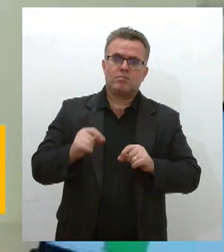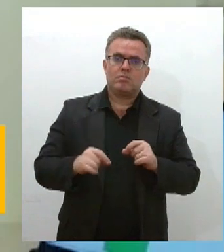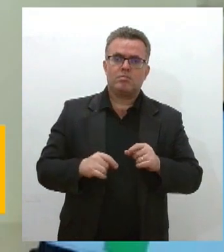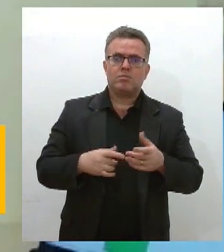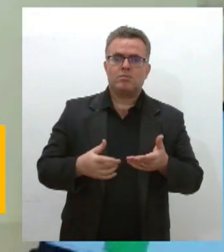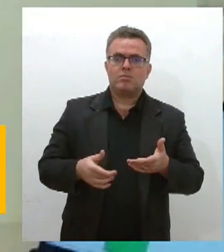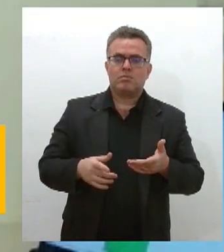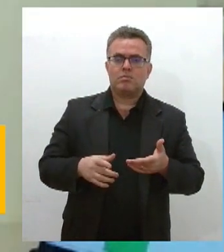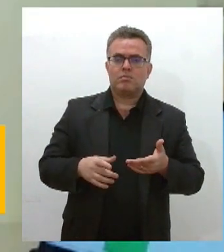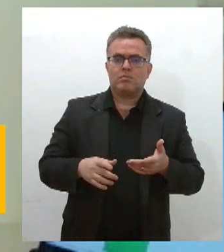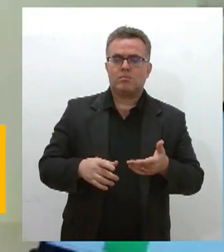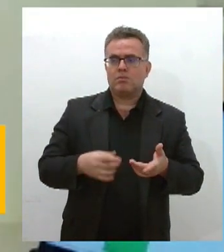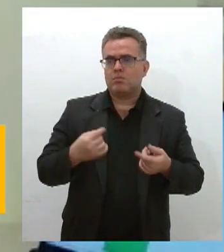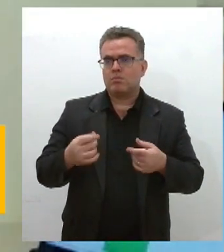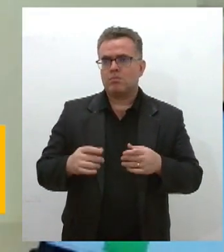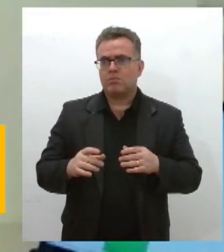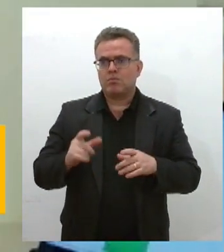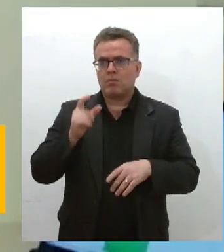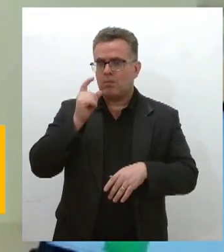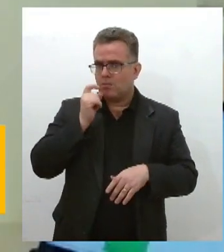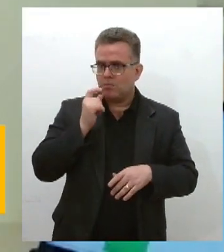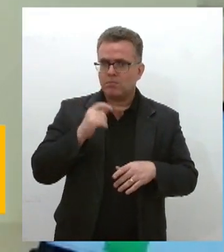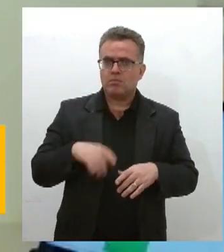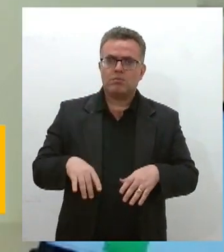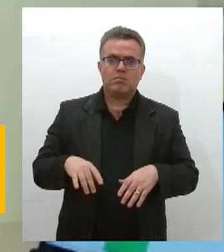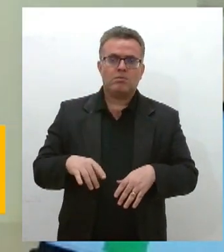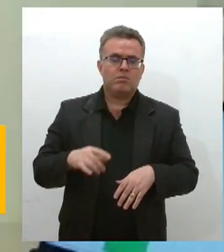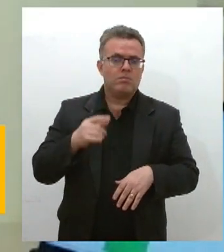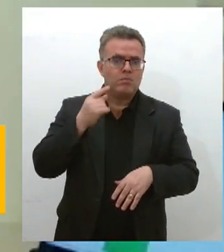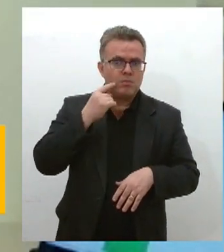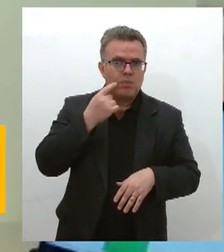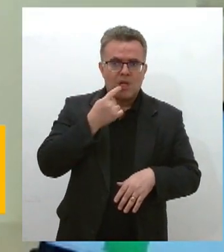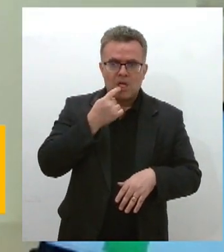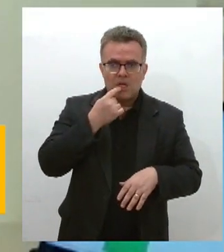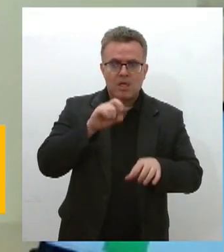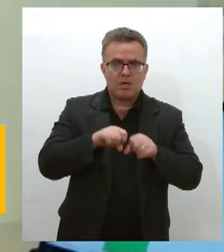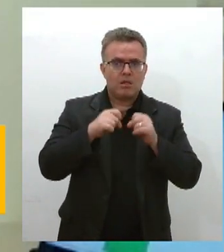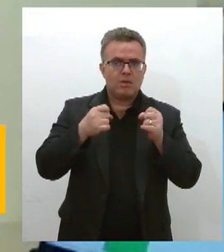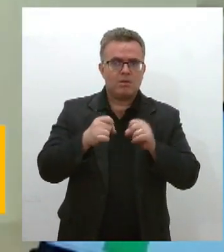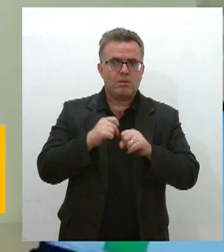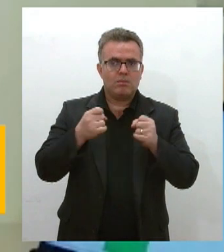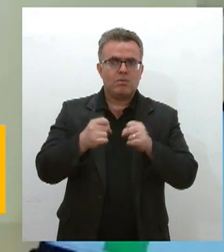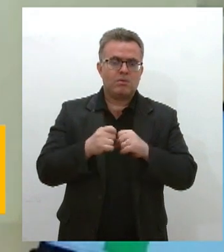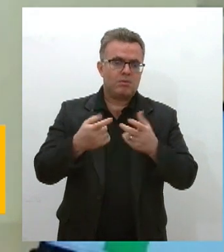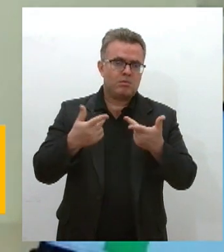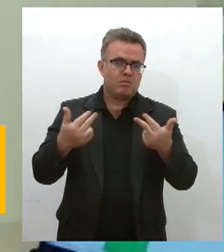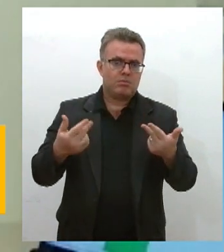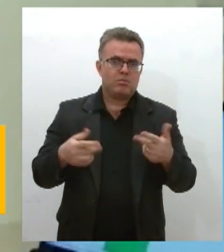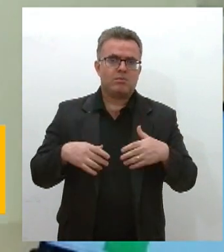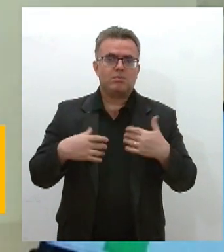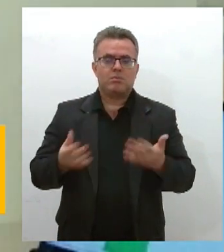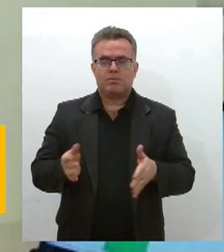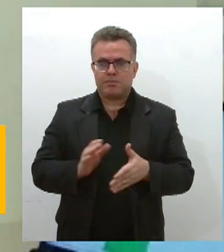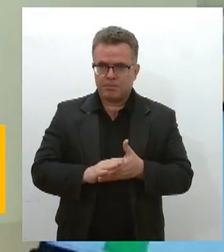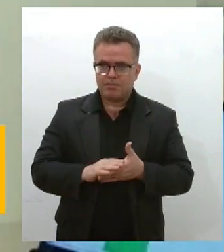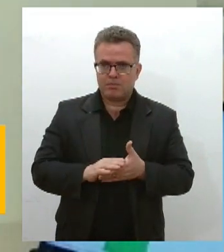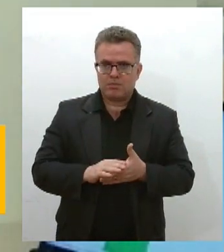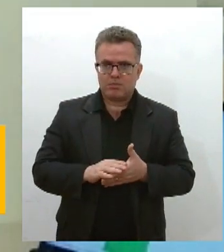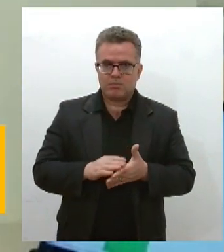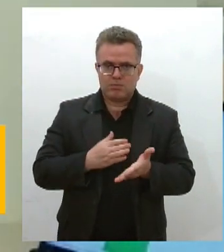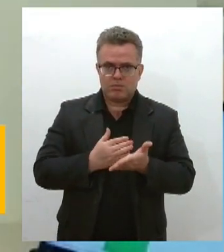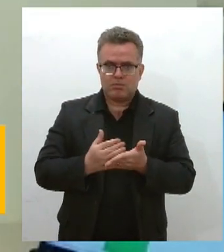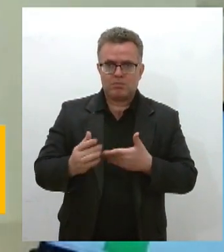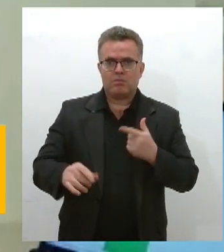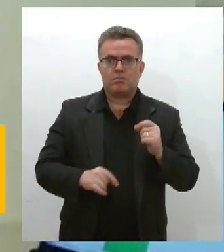adaptada, um dente que está quebrado com a restauração cortando ali a borda lateral da língua. A partir daí, o